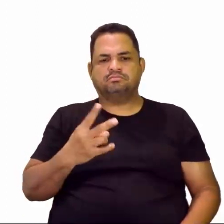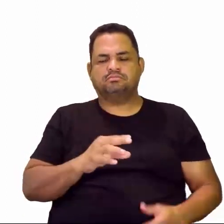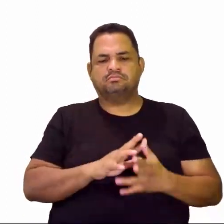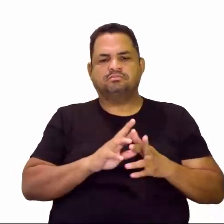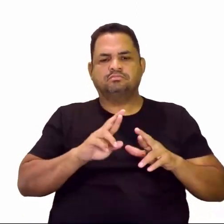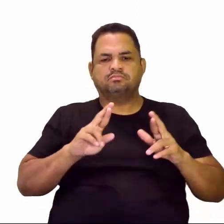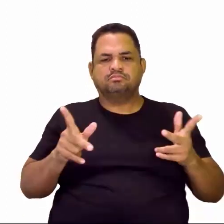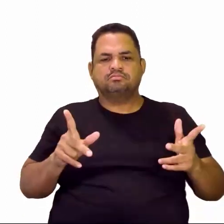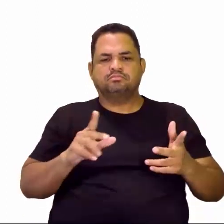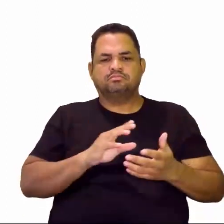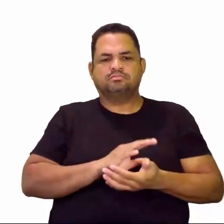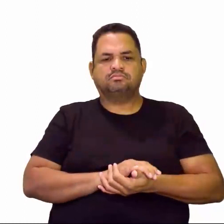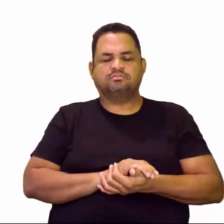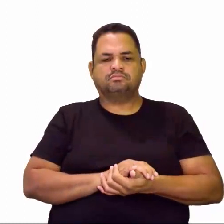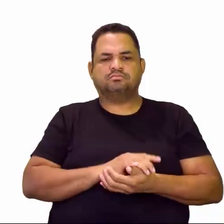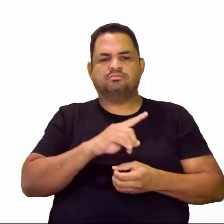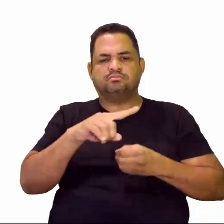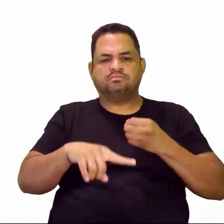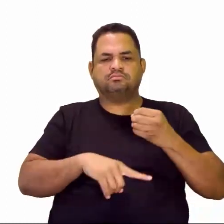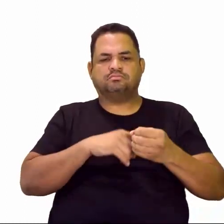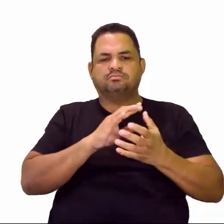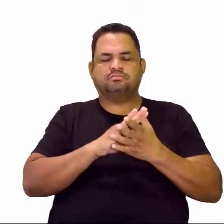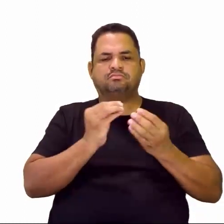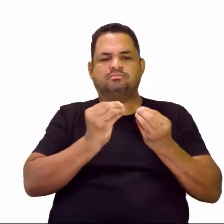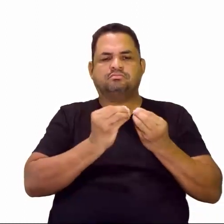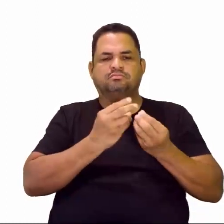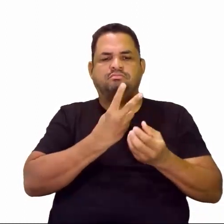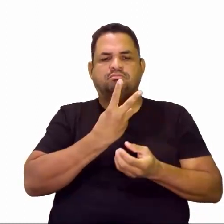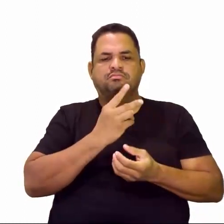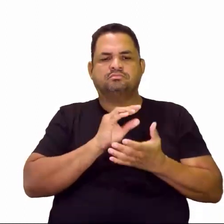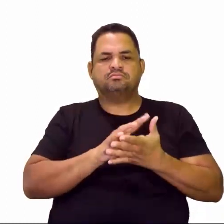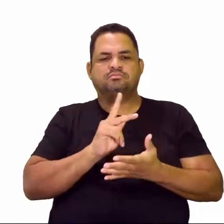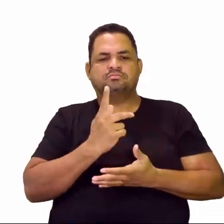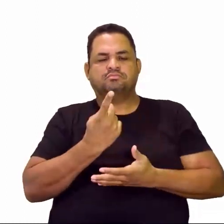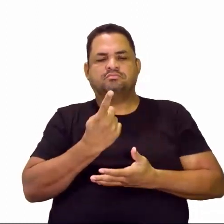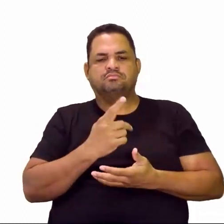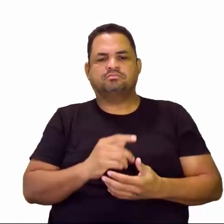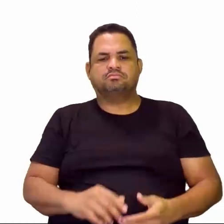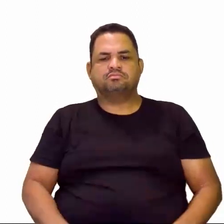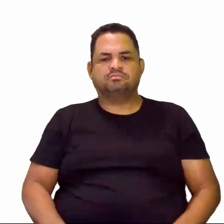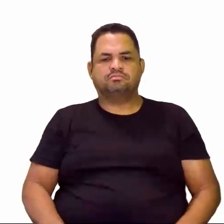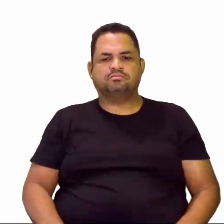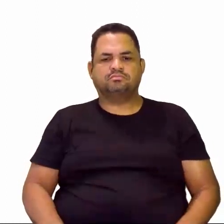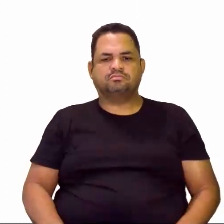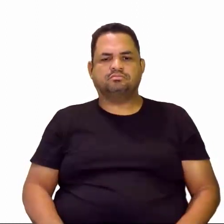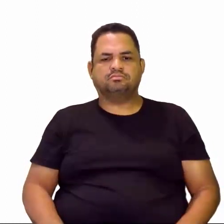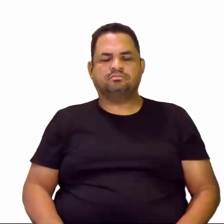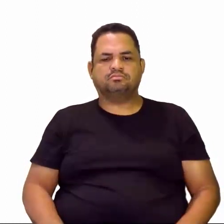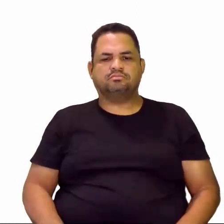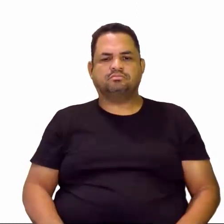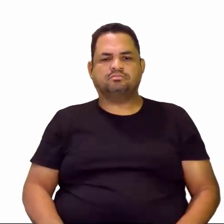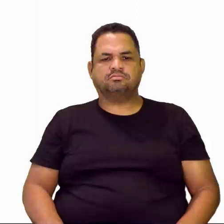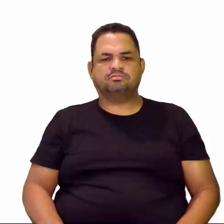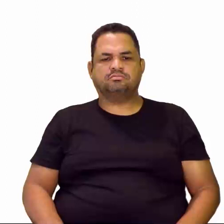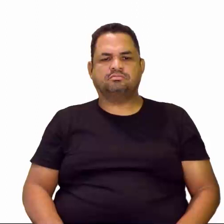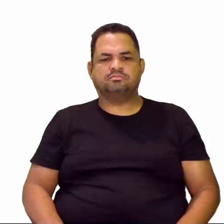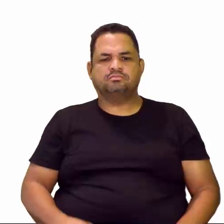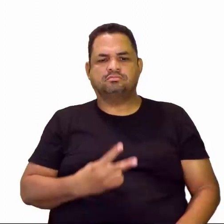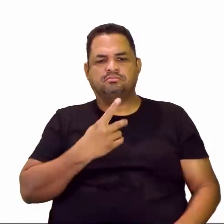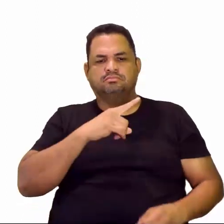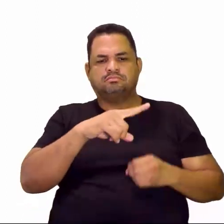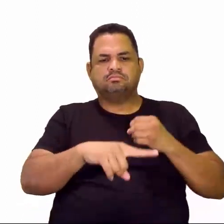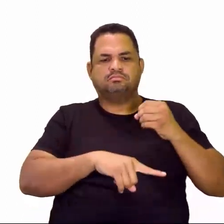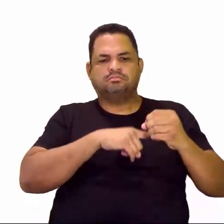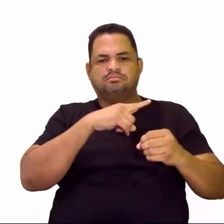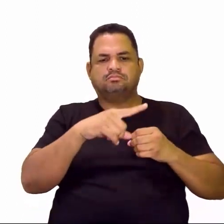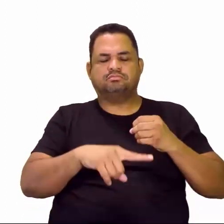a diferença entre átomos de moléculas. Quando eu tiver 2H, eu tenho dois